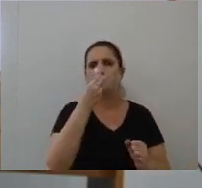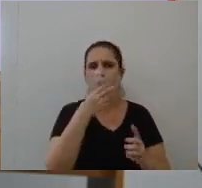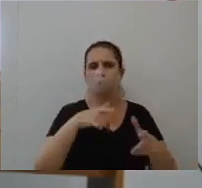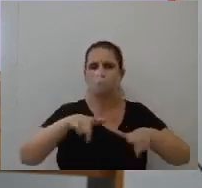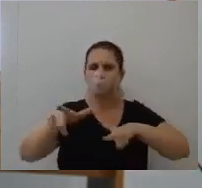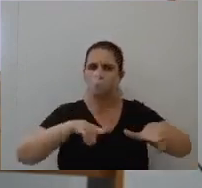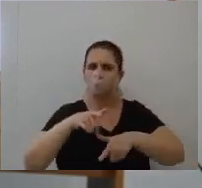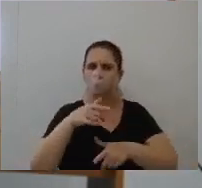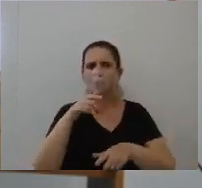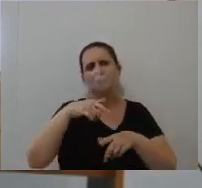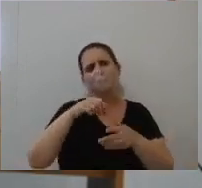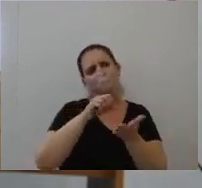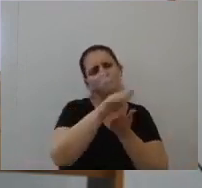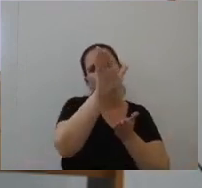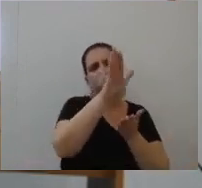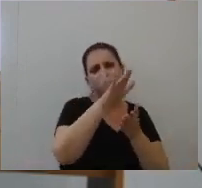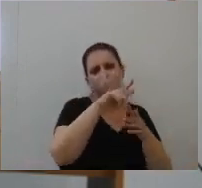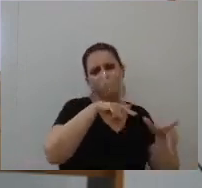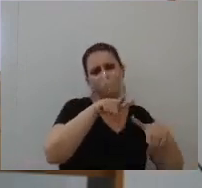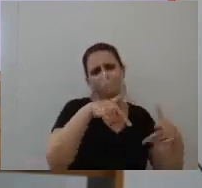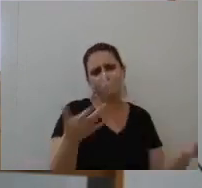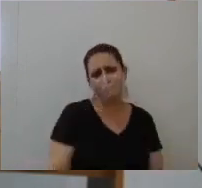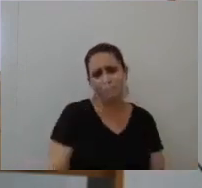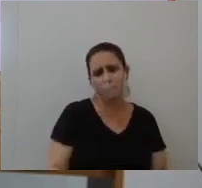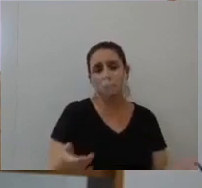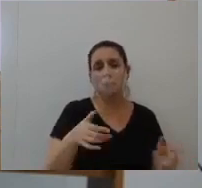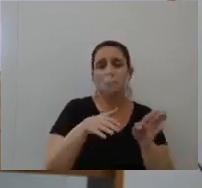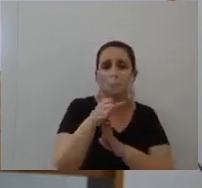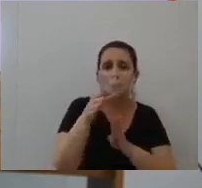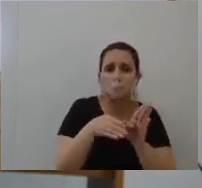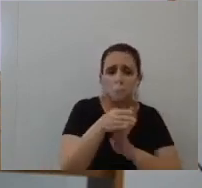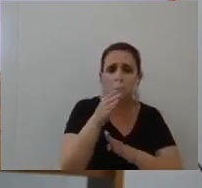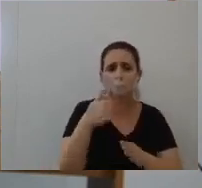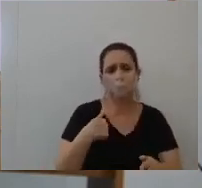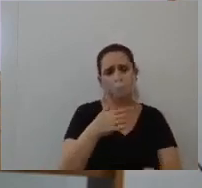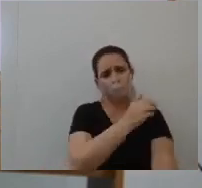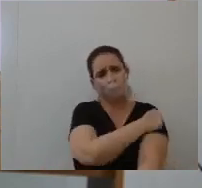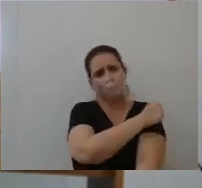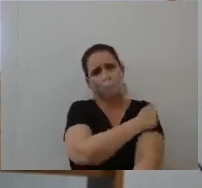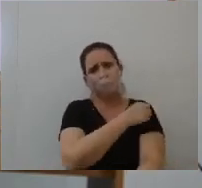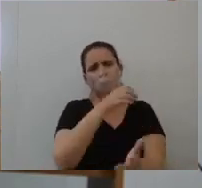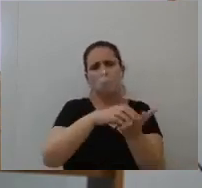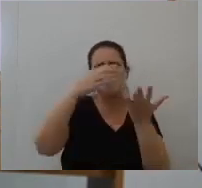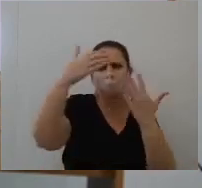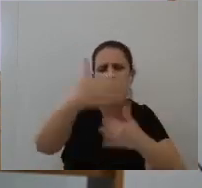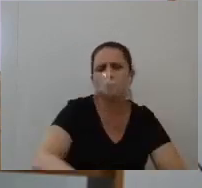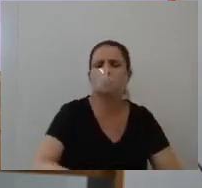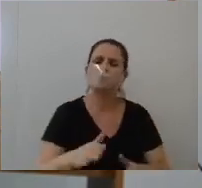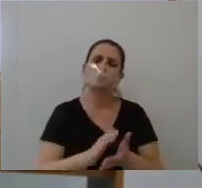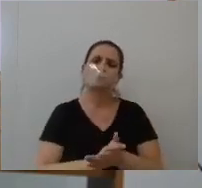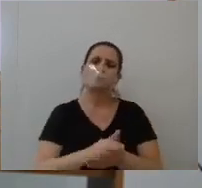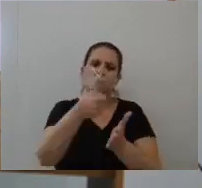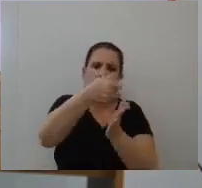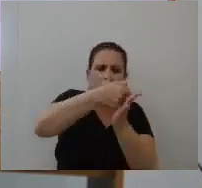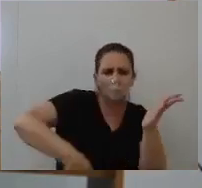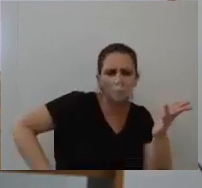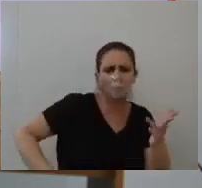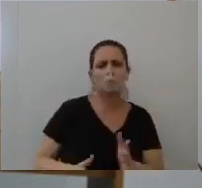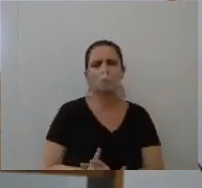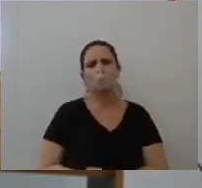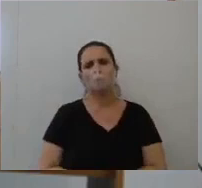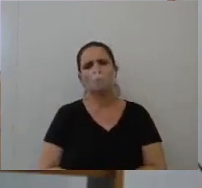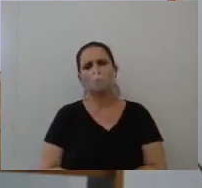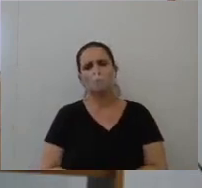foi demitido. Então a dica que eu sempre dou para os meus alunos, na hora que vão fazer provas de concurso público, na hora da redação,